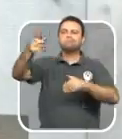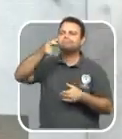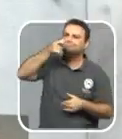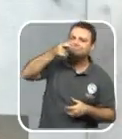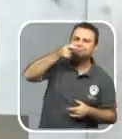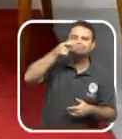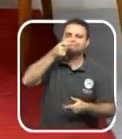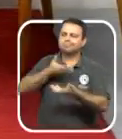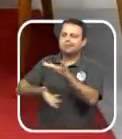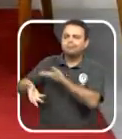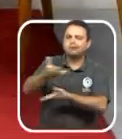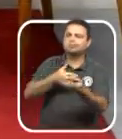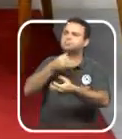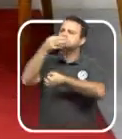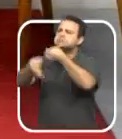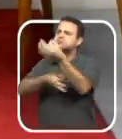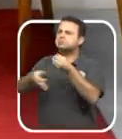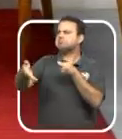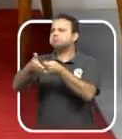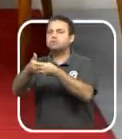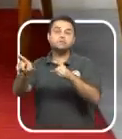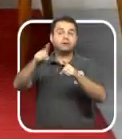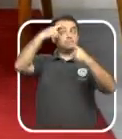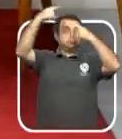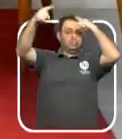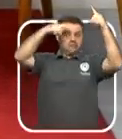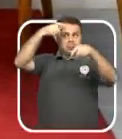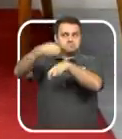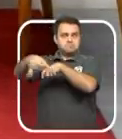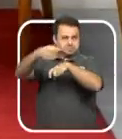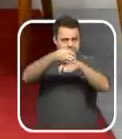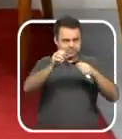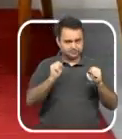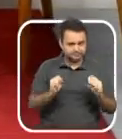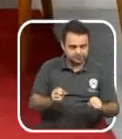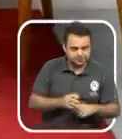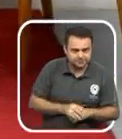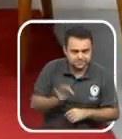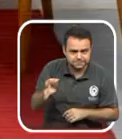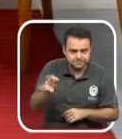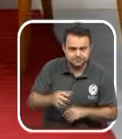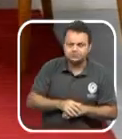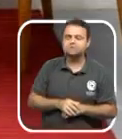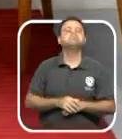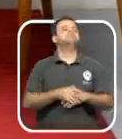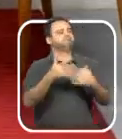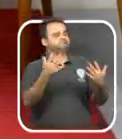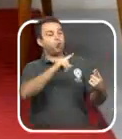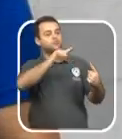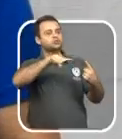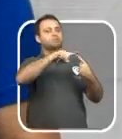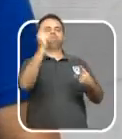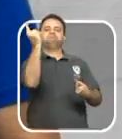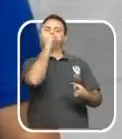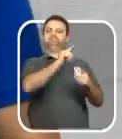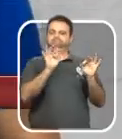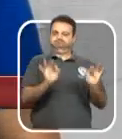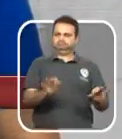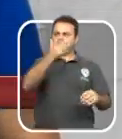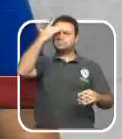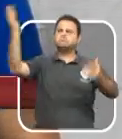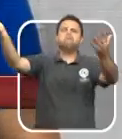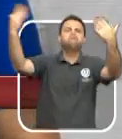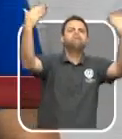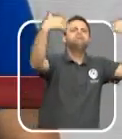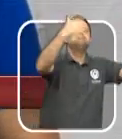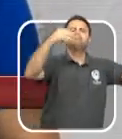população pudesse participar, pudesse debater e trazer suas ideias também. Exatamente, esse era o objetivo, trazer a população